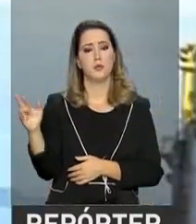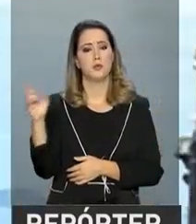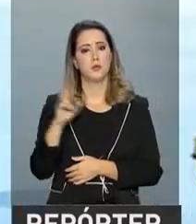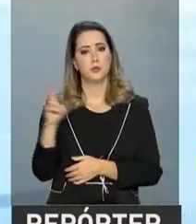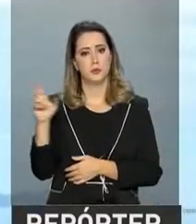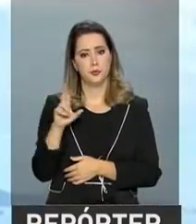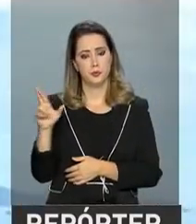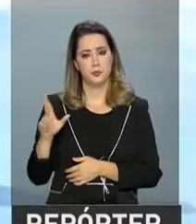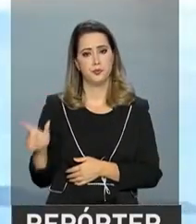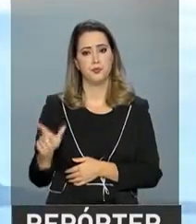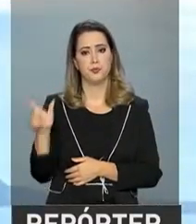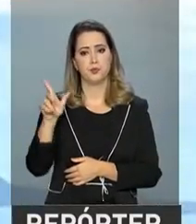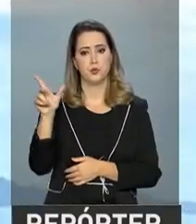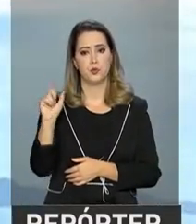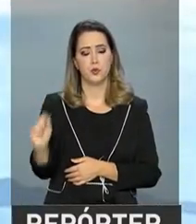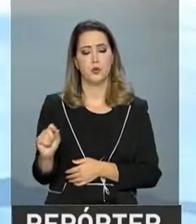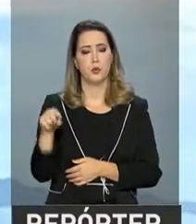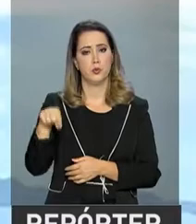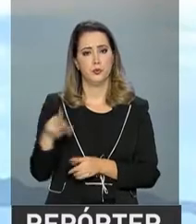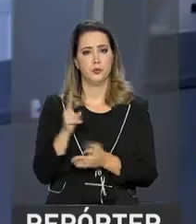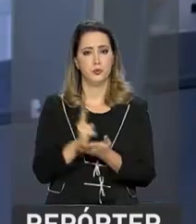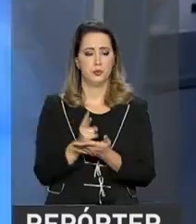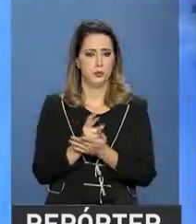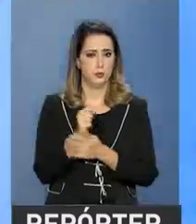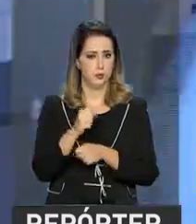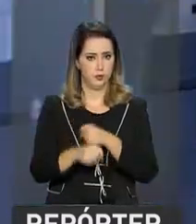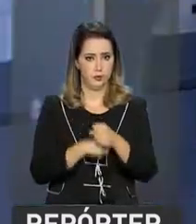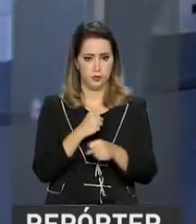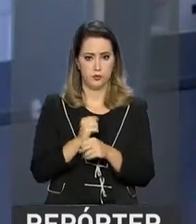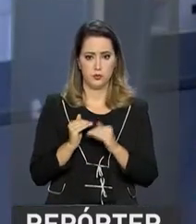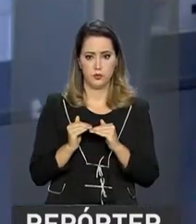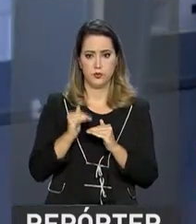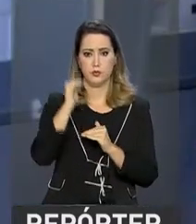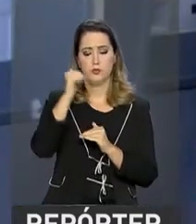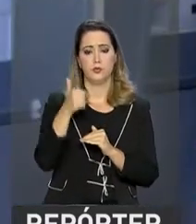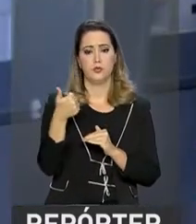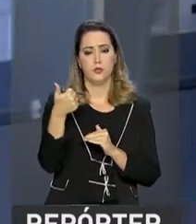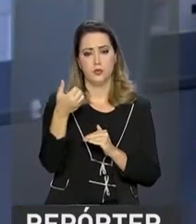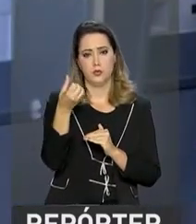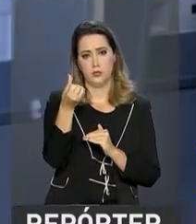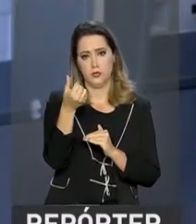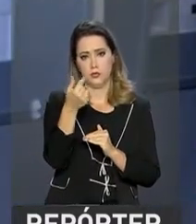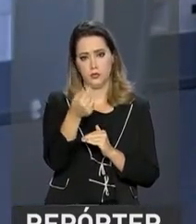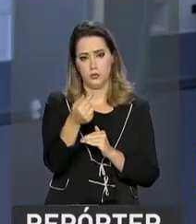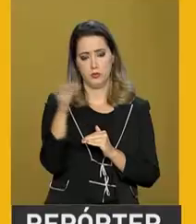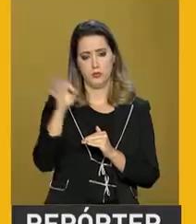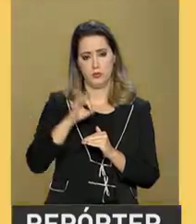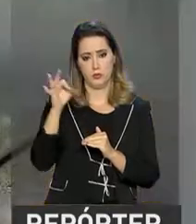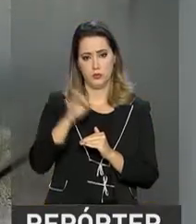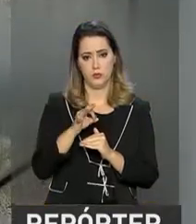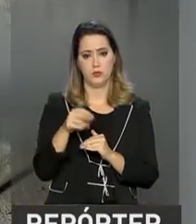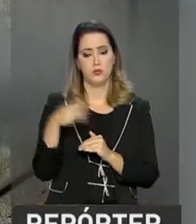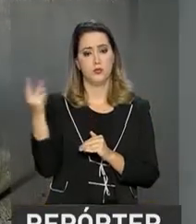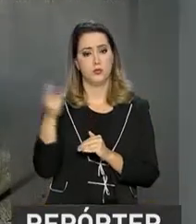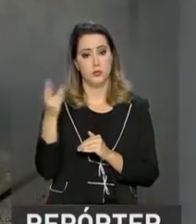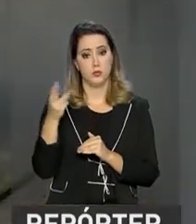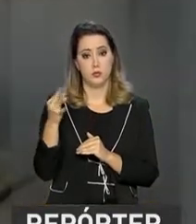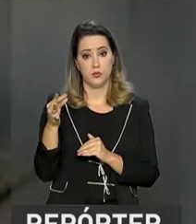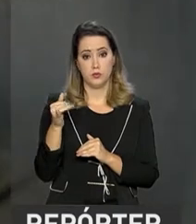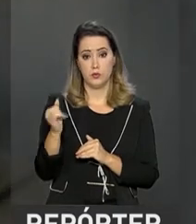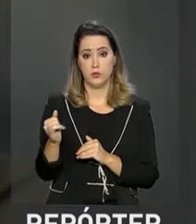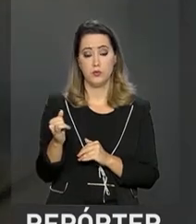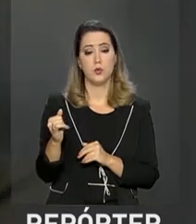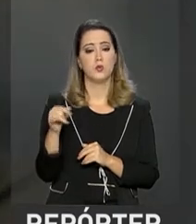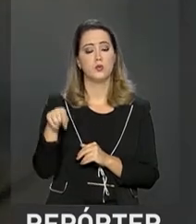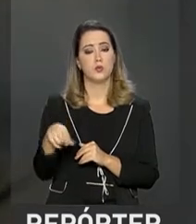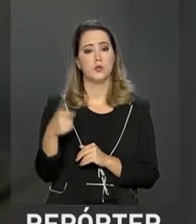milhões de reais no mesmo período deste ano um aumento de 167% no terceiro trimestre de